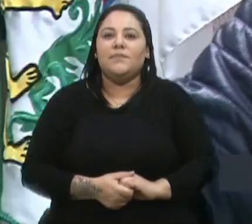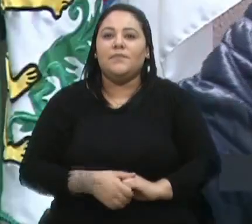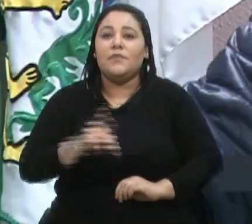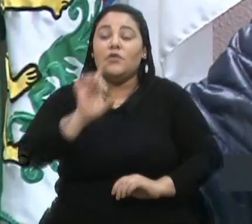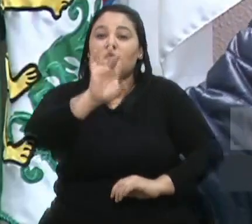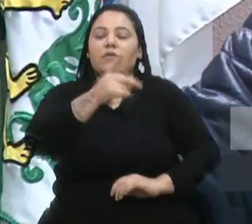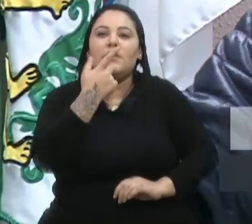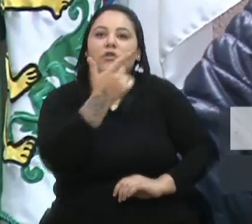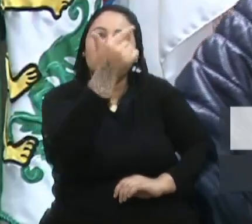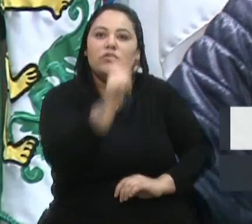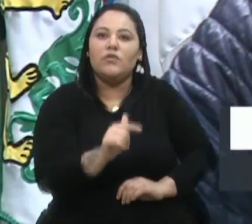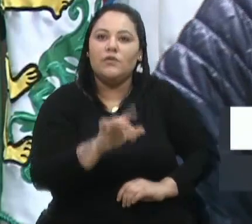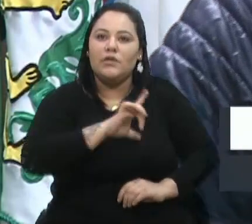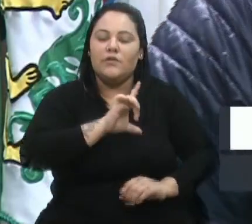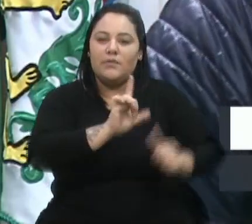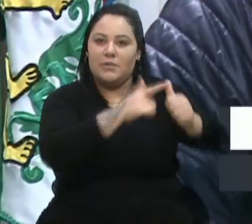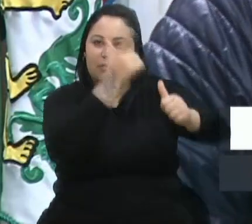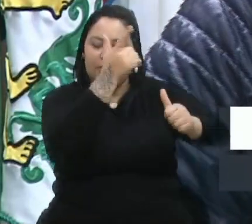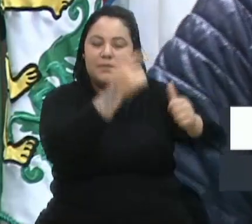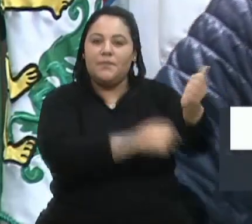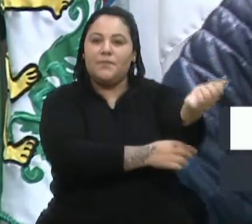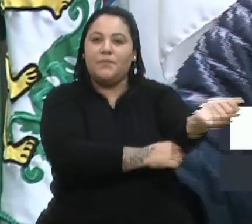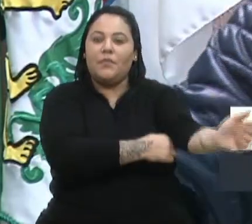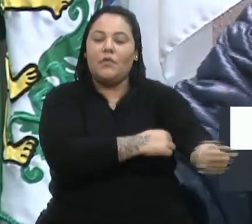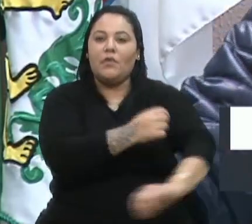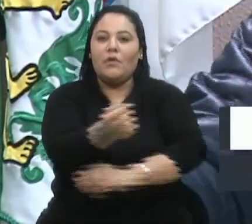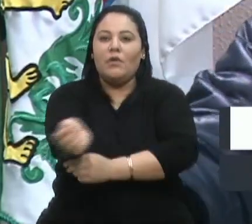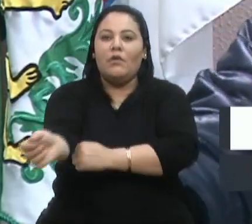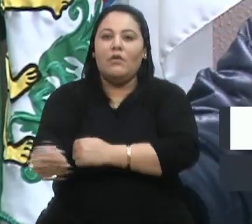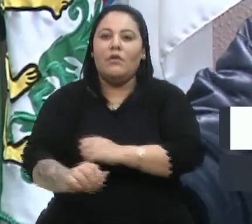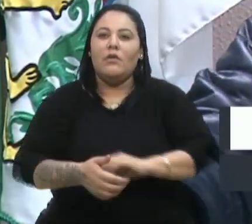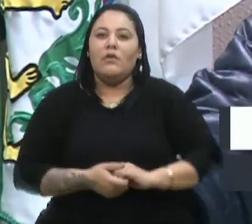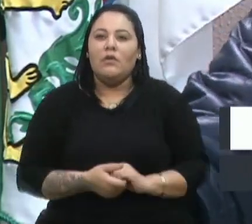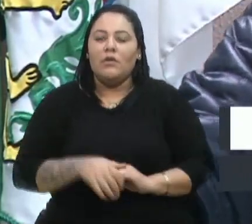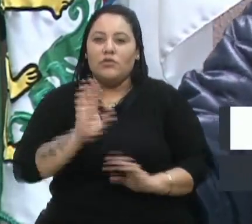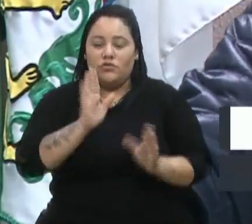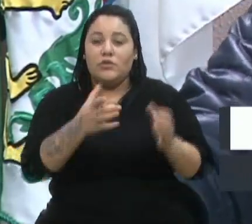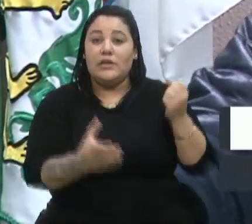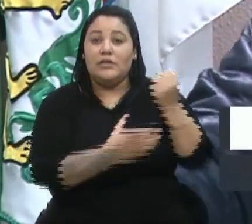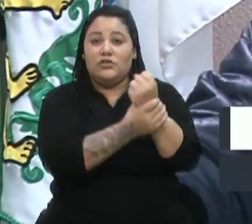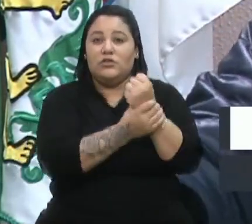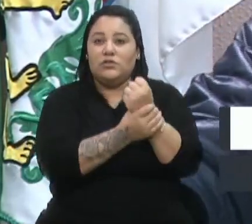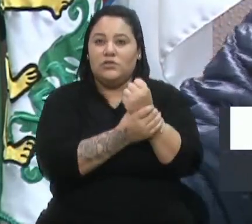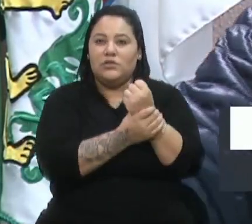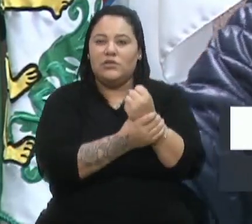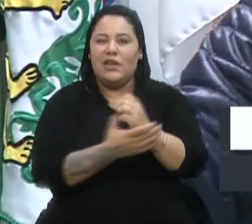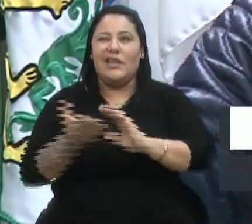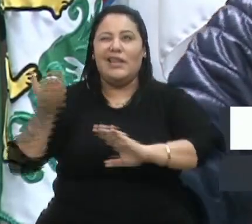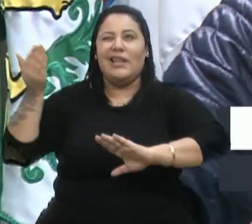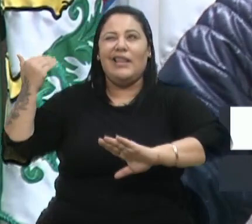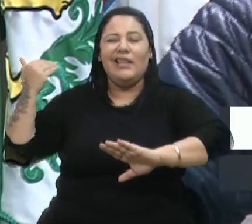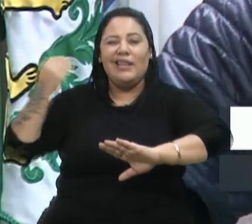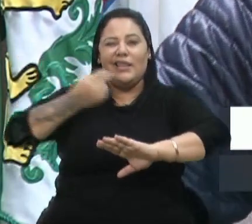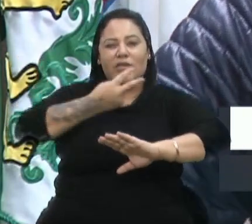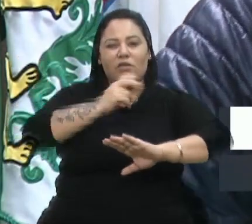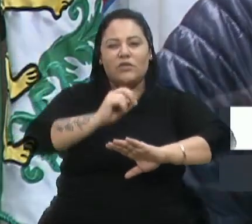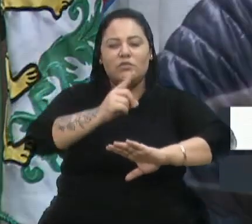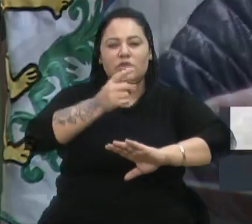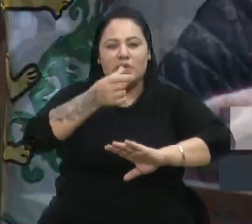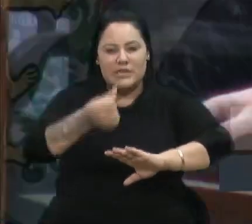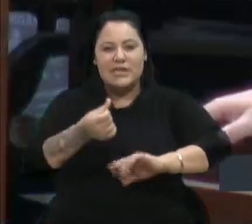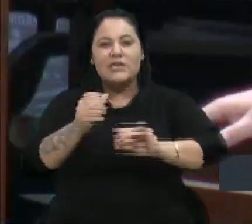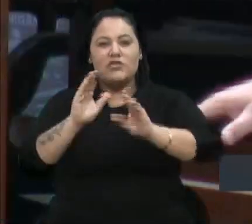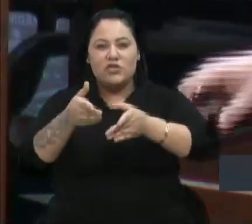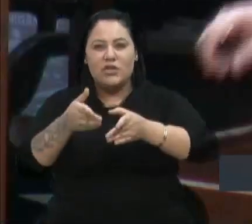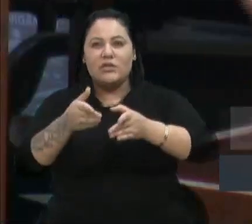maratona teve uma primeira edição, né? E ela foi garantida por lei lá em 2016.